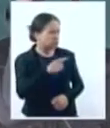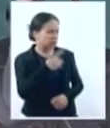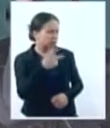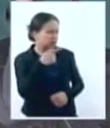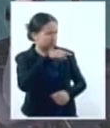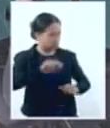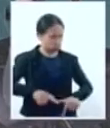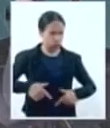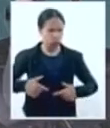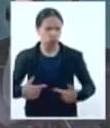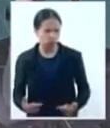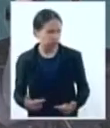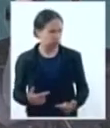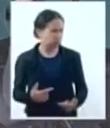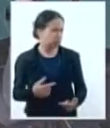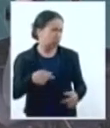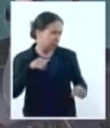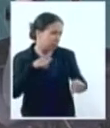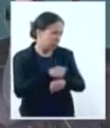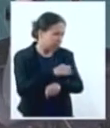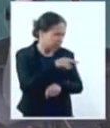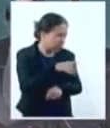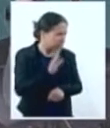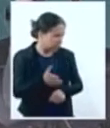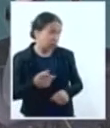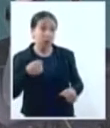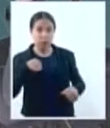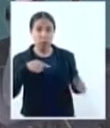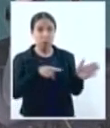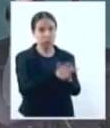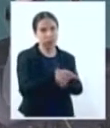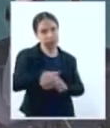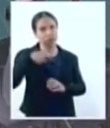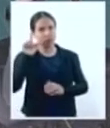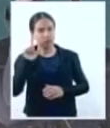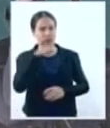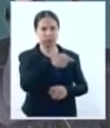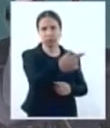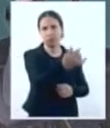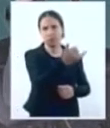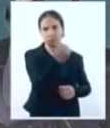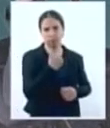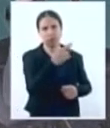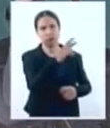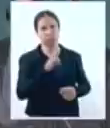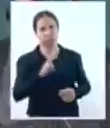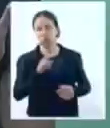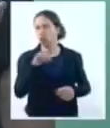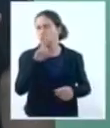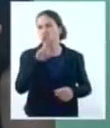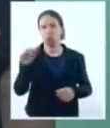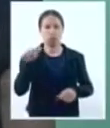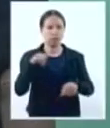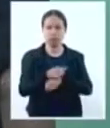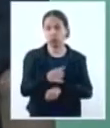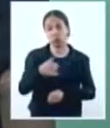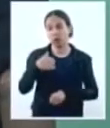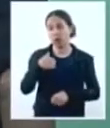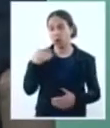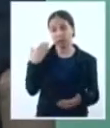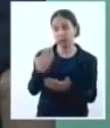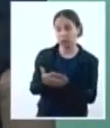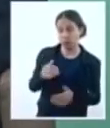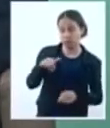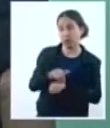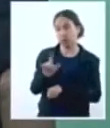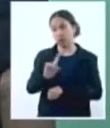falei, vereador, o senhor nunca faltou nenhuma sessão aqui na Câmara. O senhor disse, não, nunca faltei, não. Até agora nunca faltei e pretendo faltar. Não faltar,